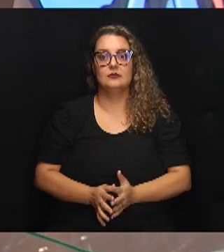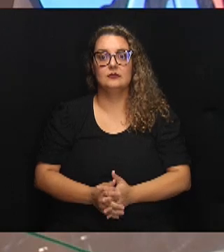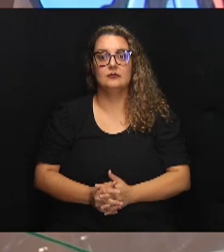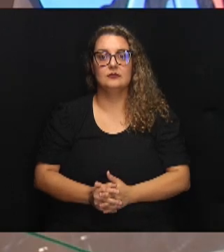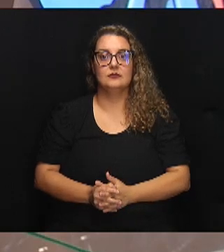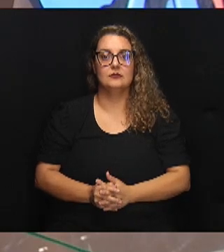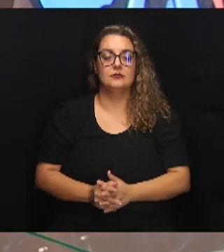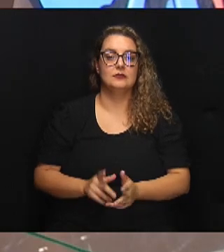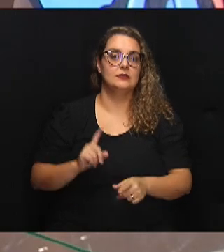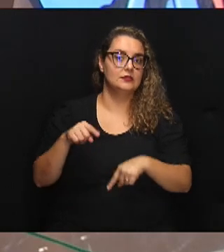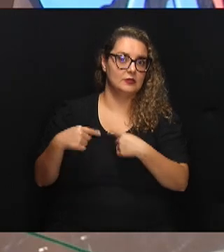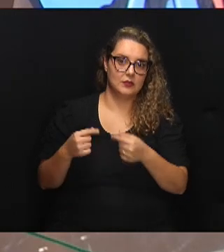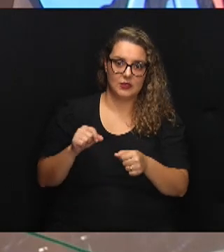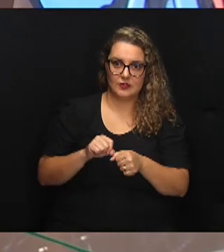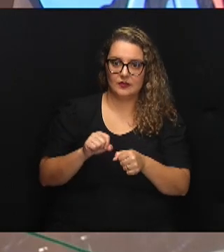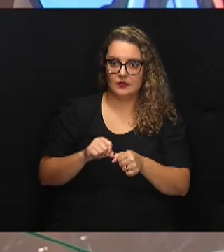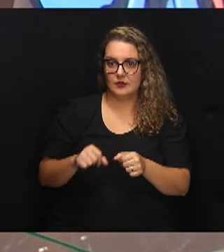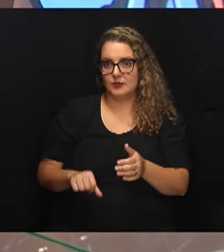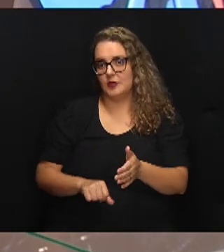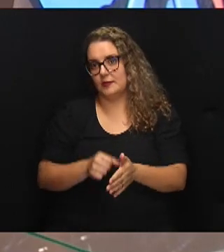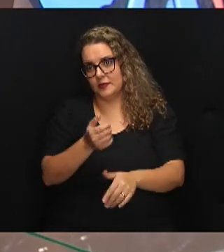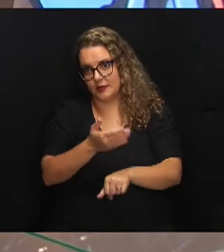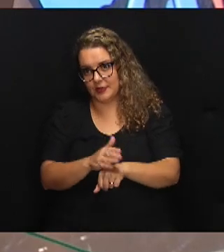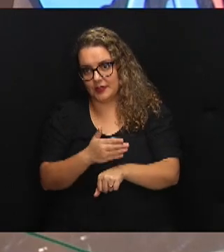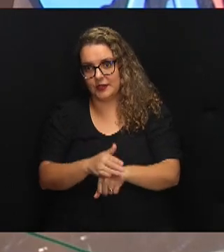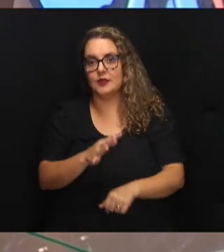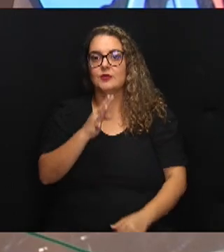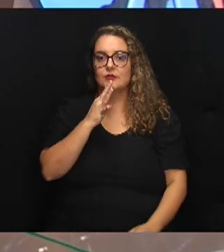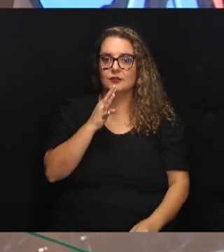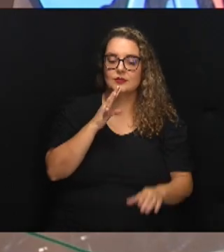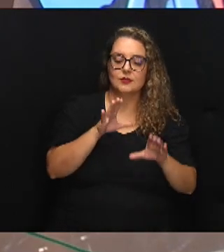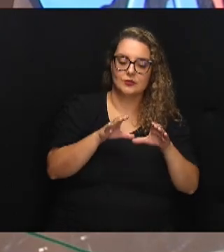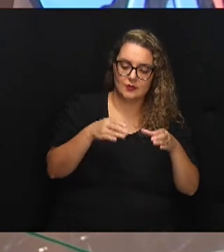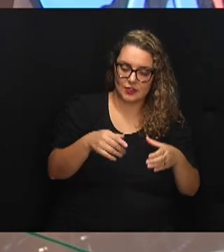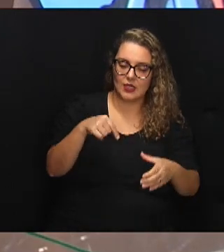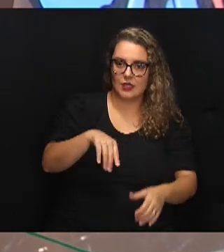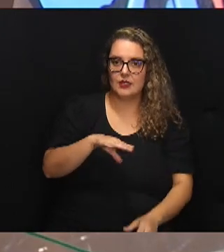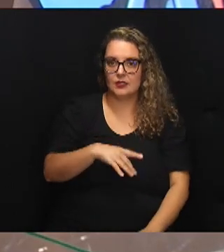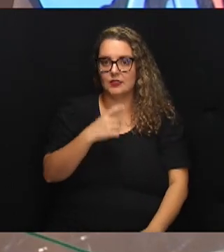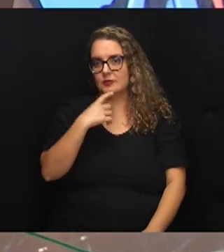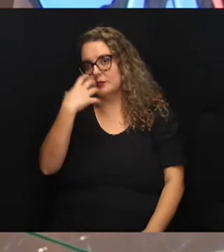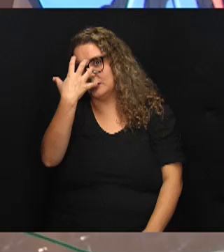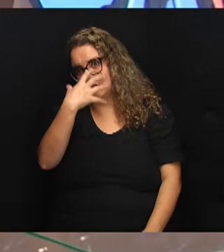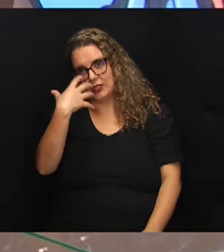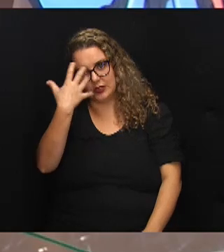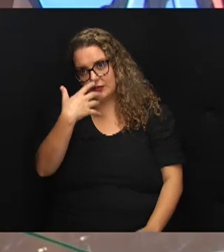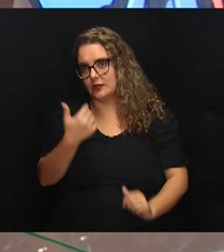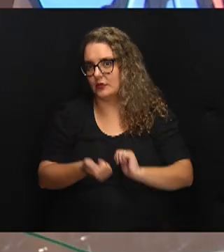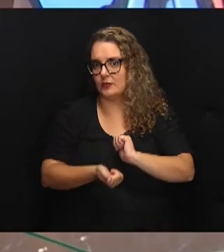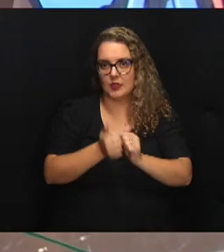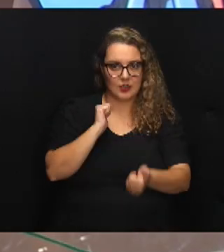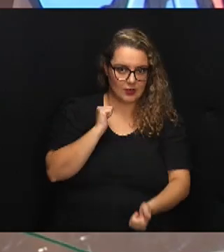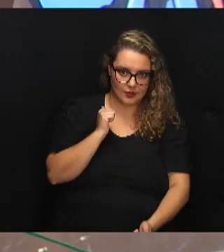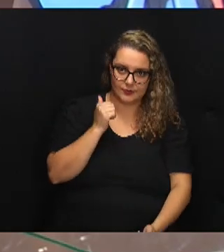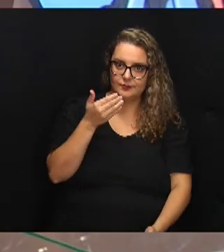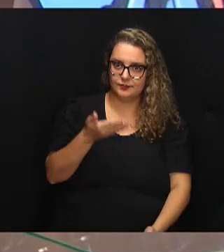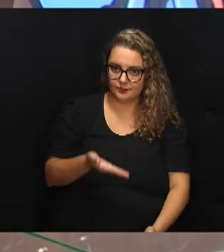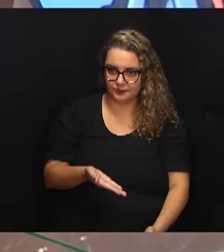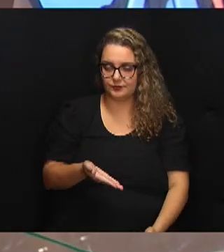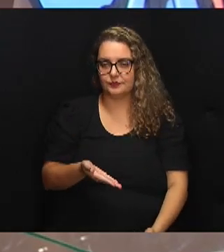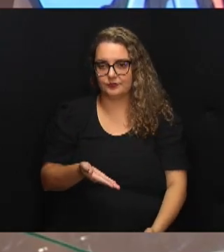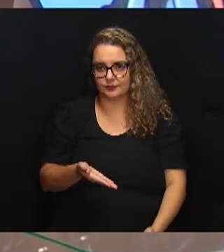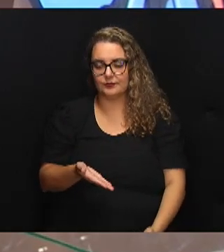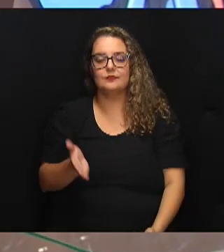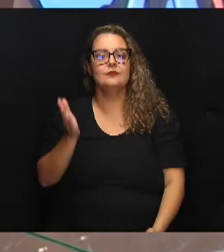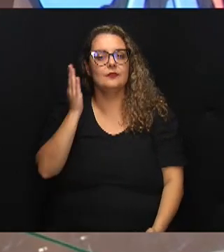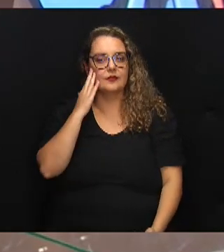Depois que eu fiz o meu primeiro treino, que eu conheci uma comunidade aqui em Campinas, eu me apaixonei pelo esporte e já sabia